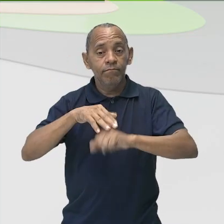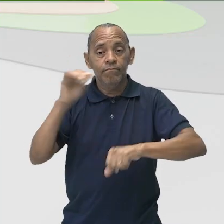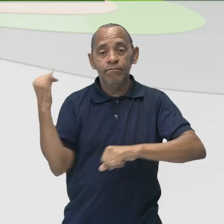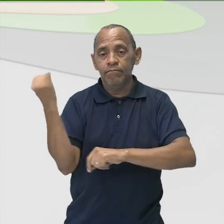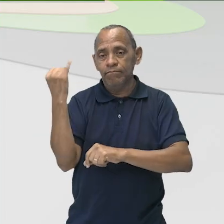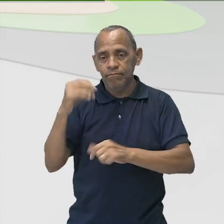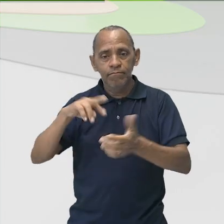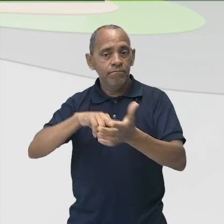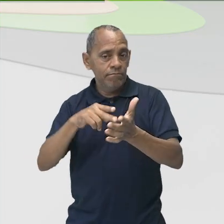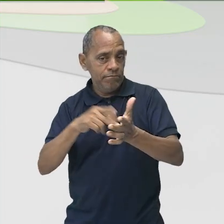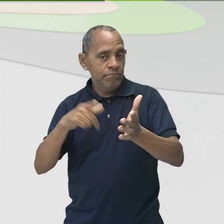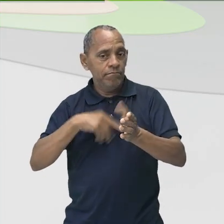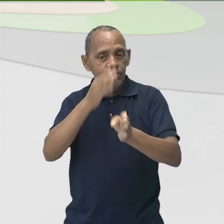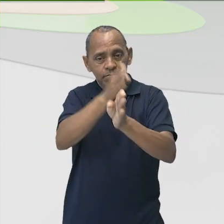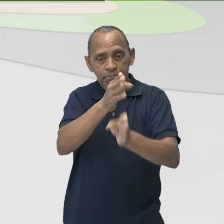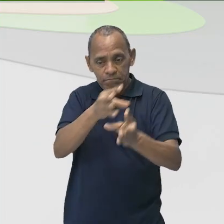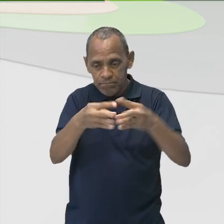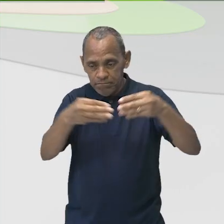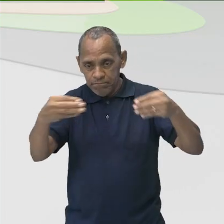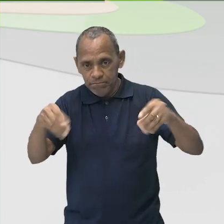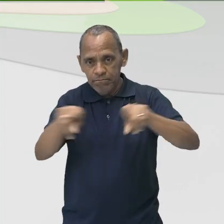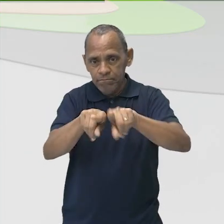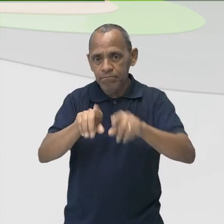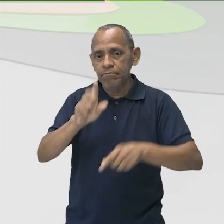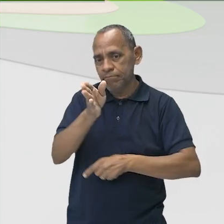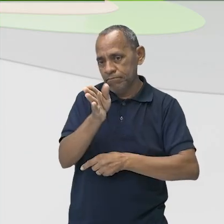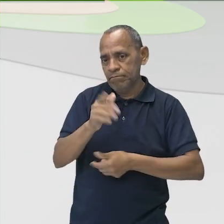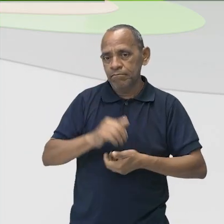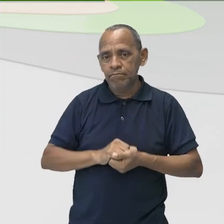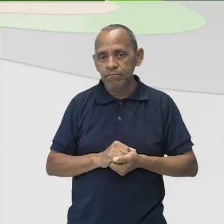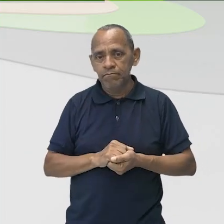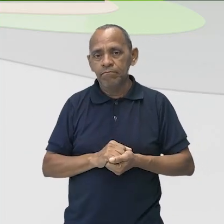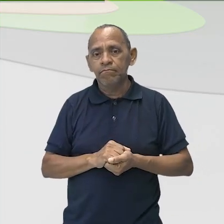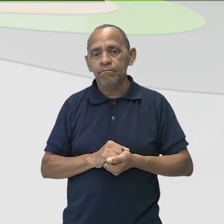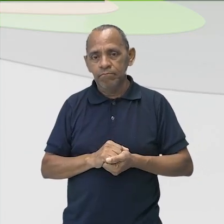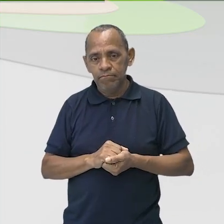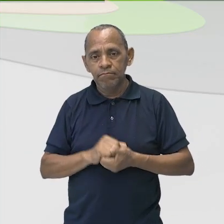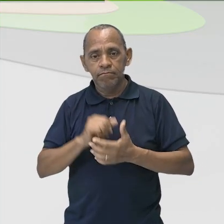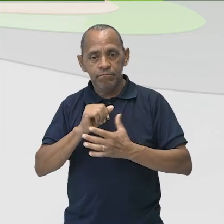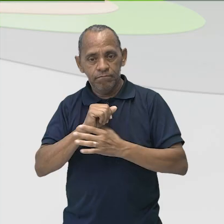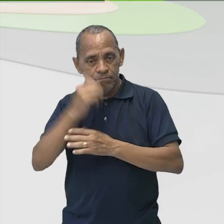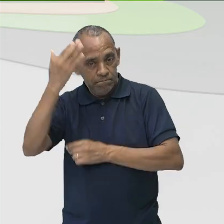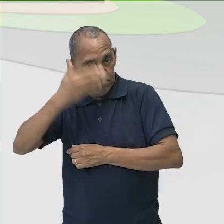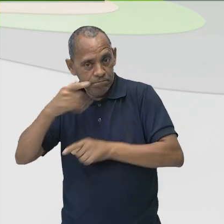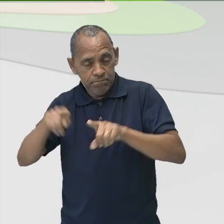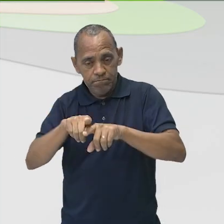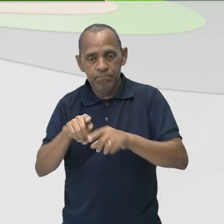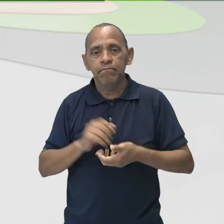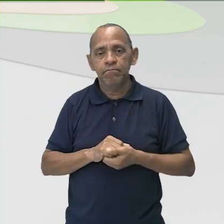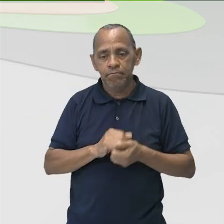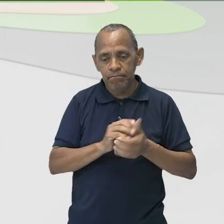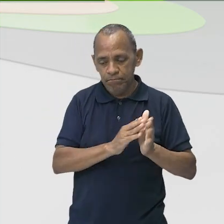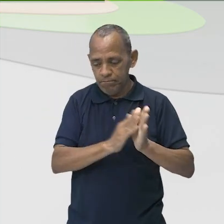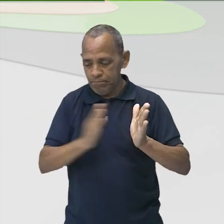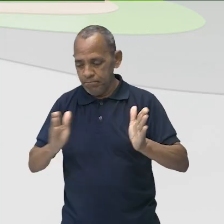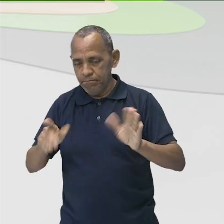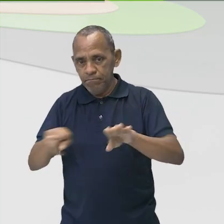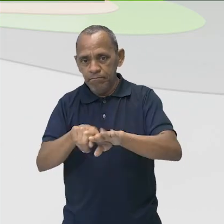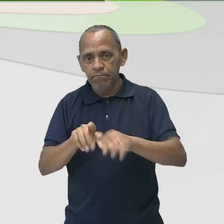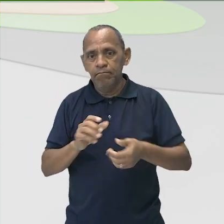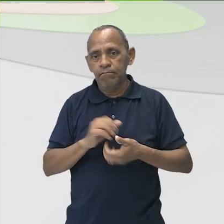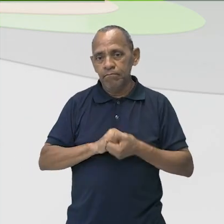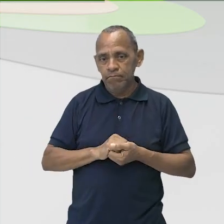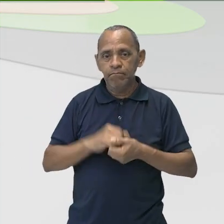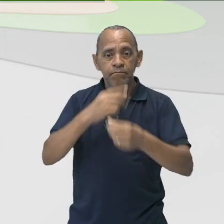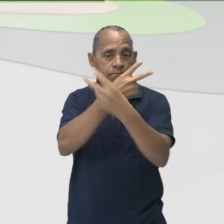e significativos da meiose, como nós já vimos, que é o crossing over, que é a troca de segmentos entre as cromátides dos cromossomos